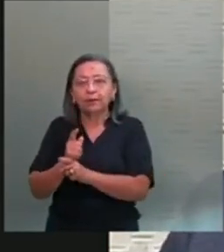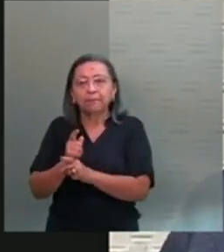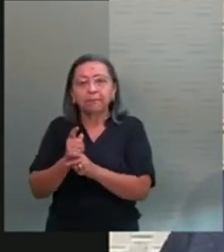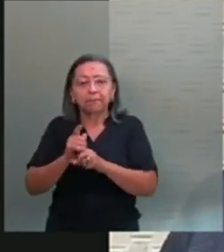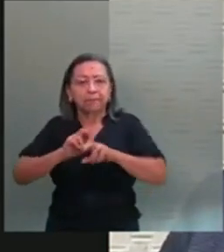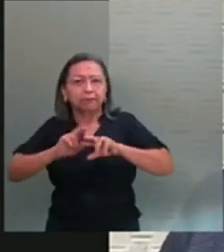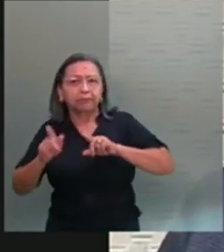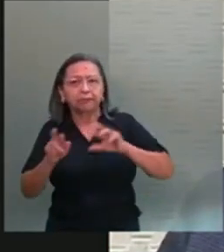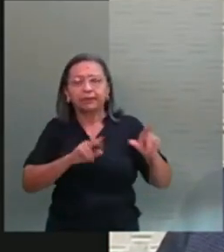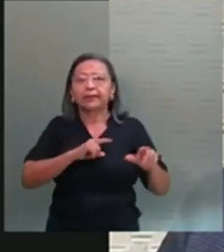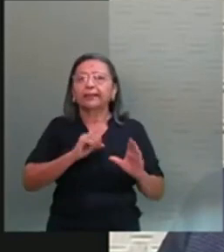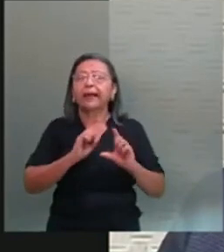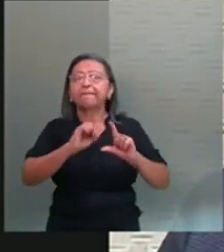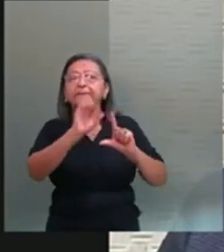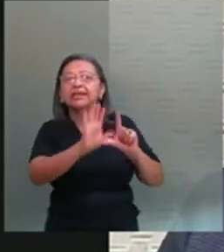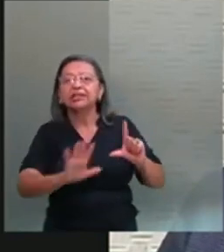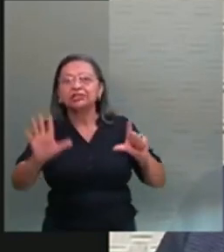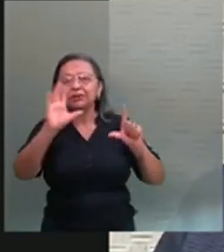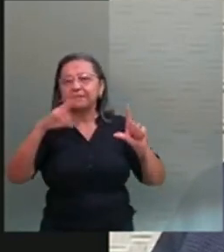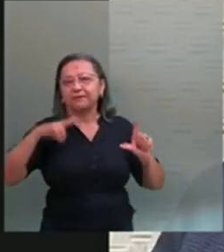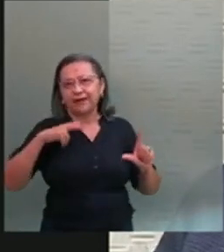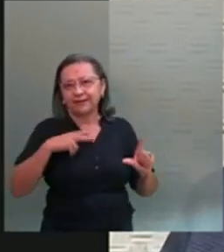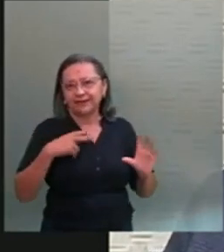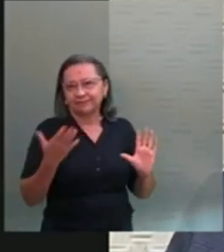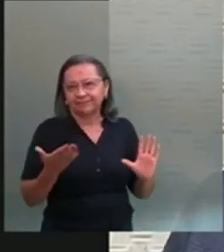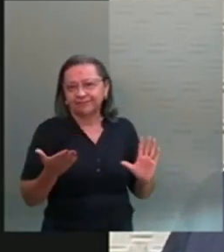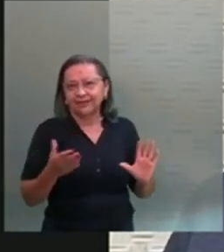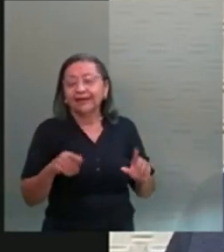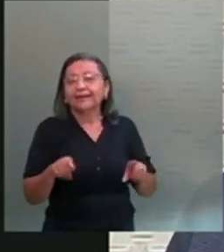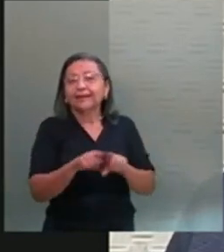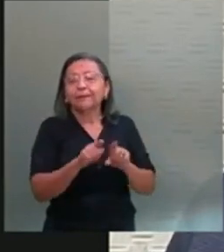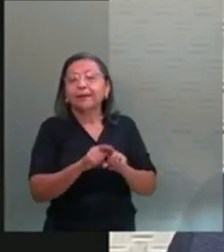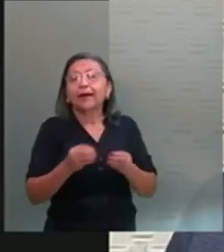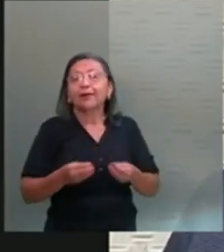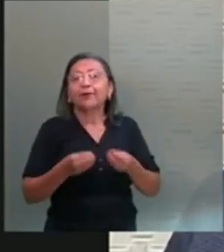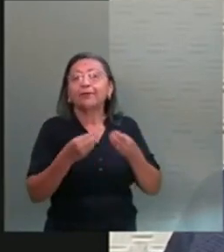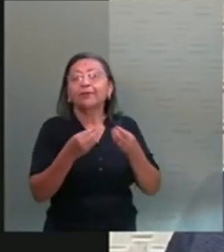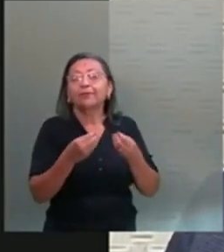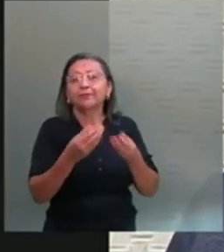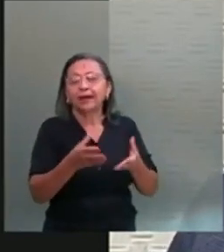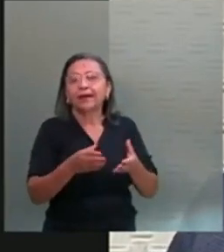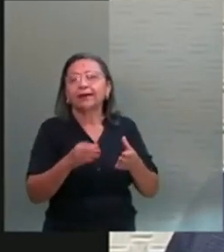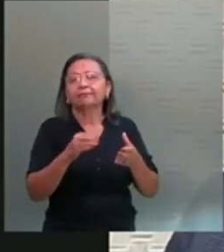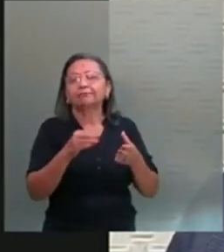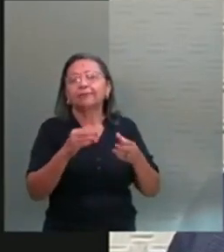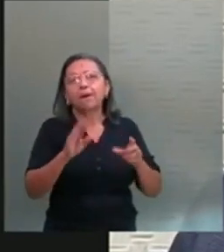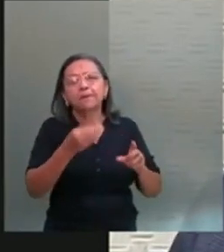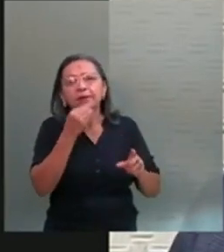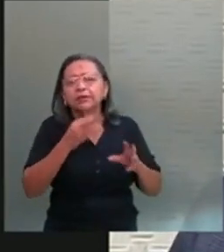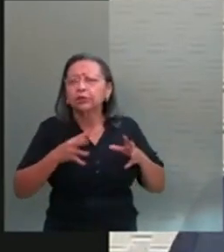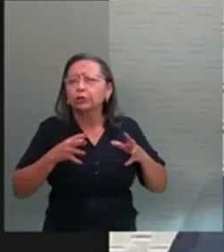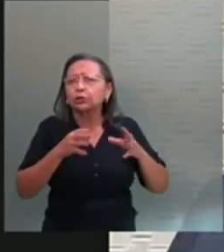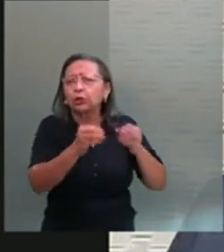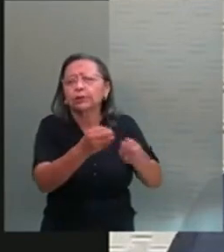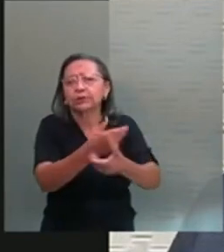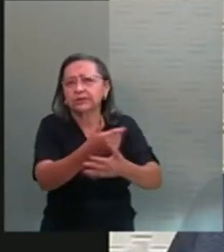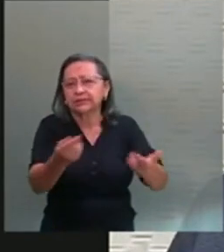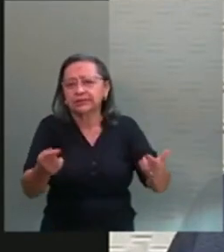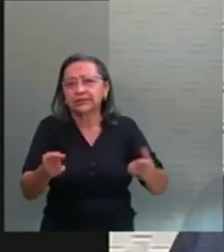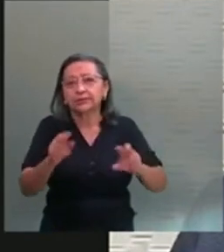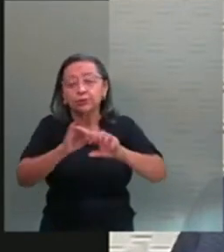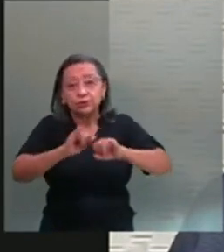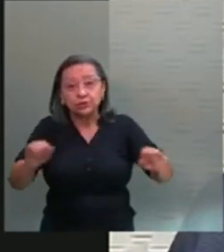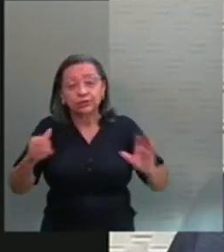paralelo na mídia privada. Além disso, ao dar espaço a todas as vozes presentes no Senado, a cobertura